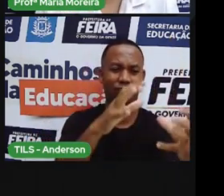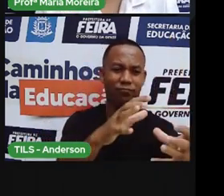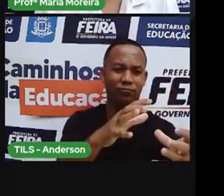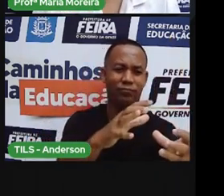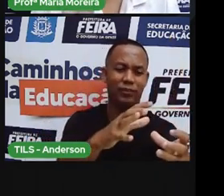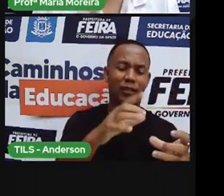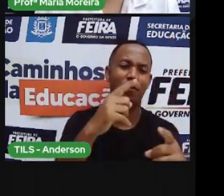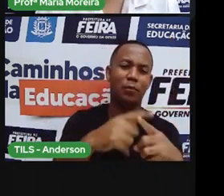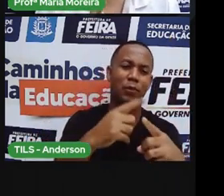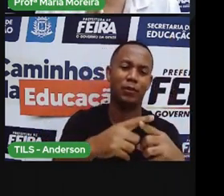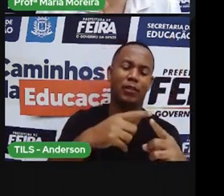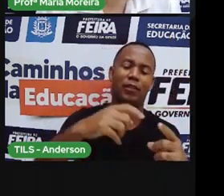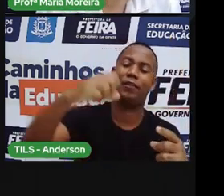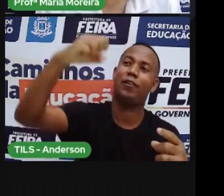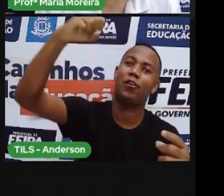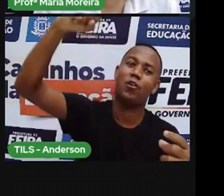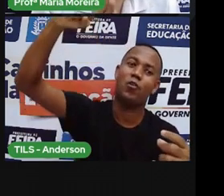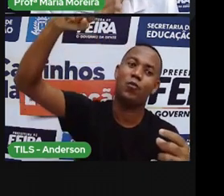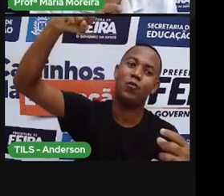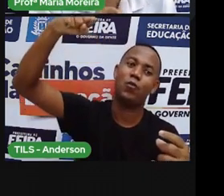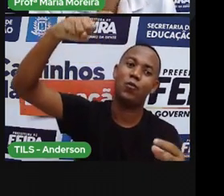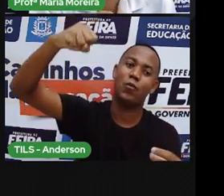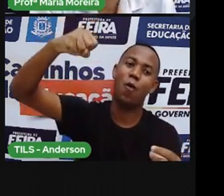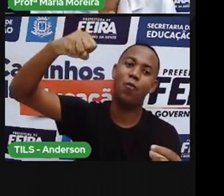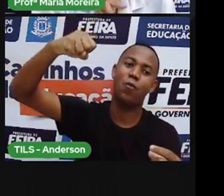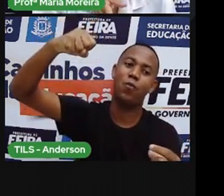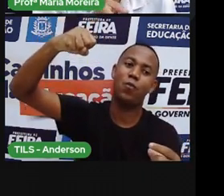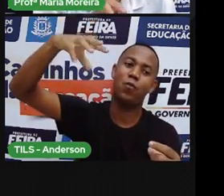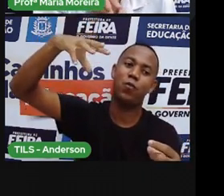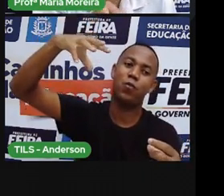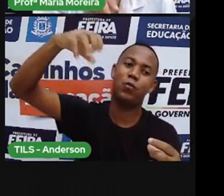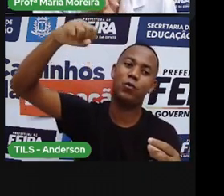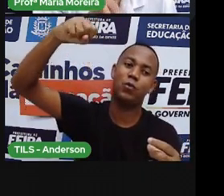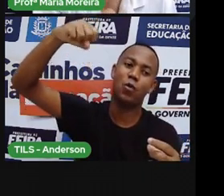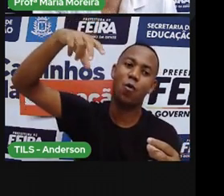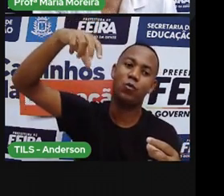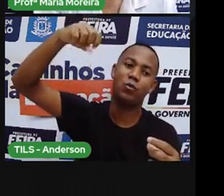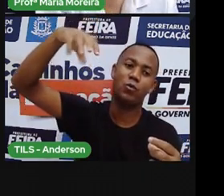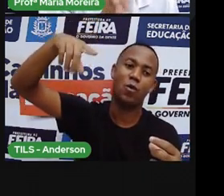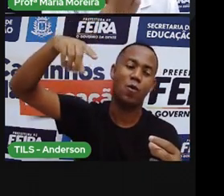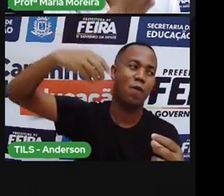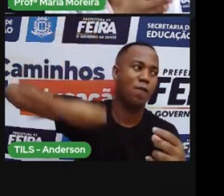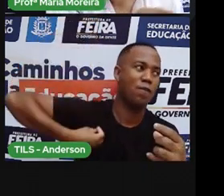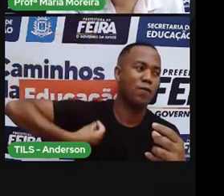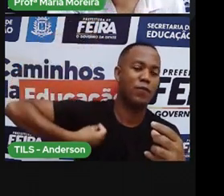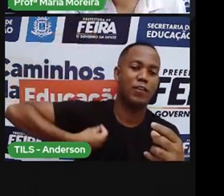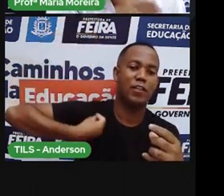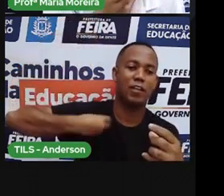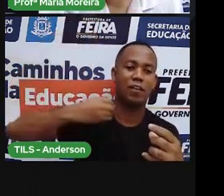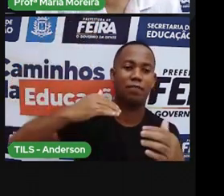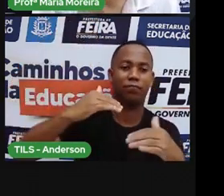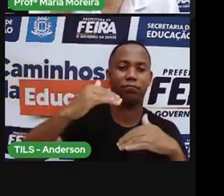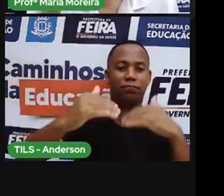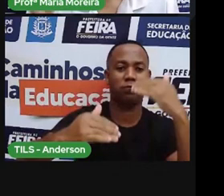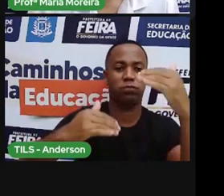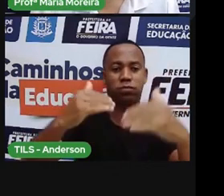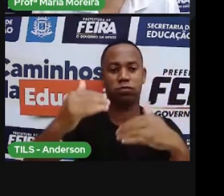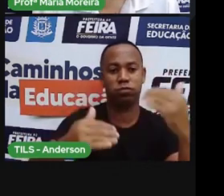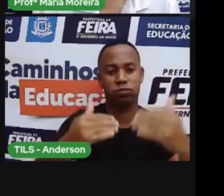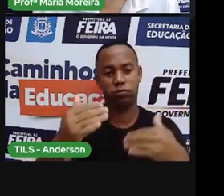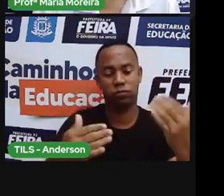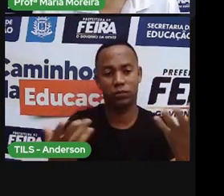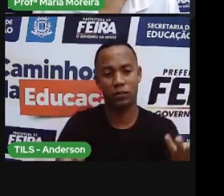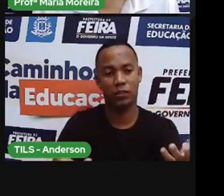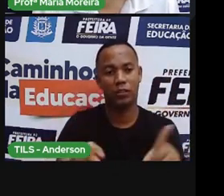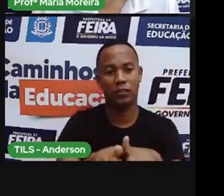estar. Ou seja, há uma distância que a gente tem o quê? A vida. Nem muito quente e nem muito